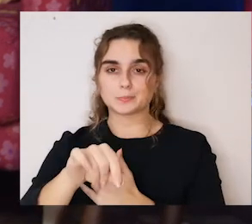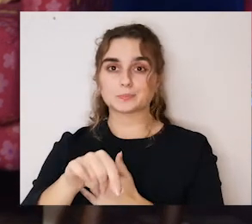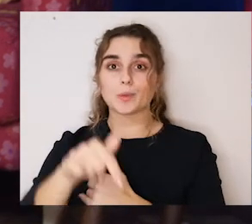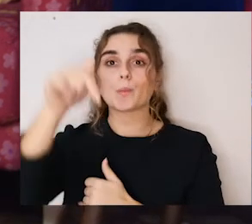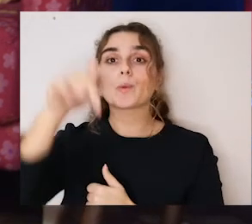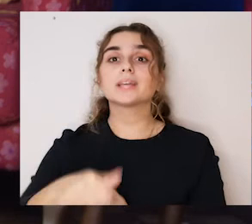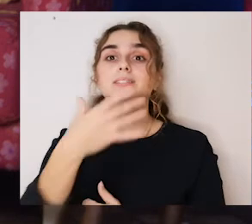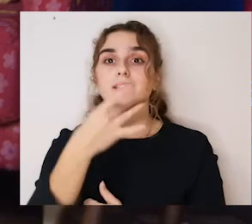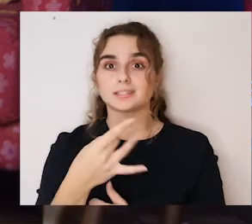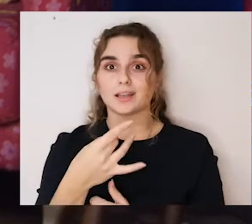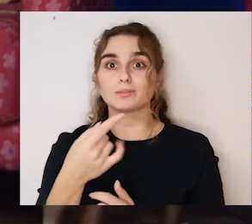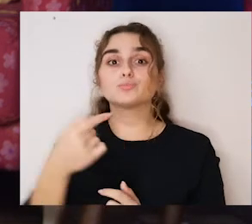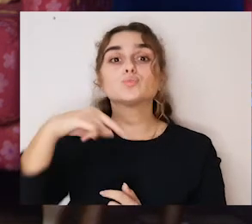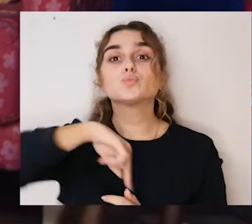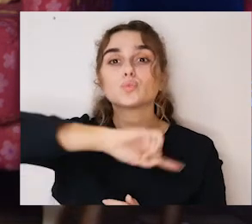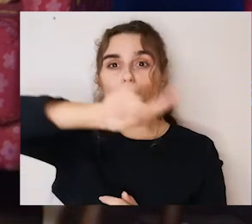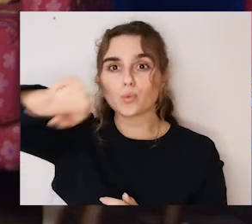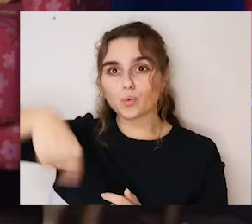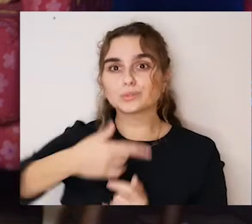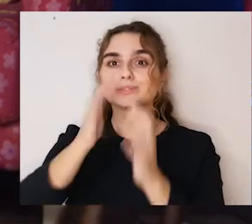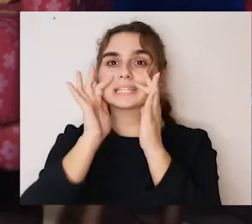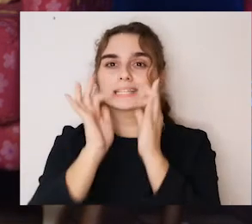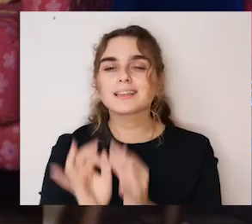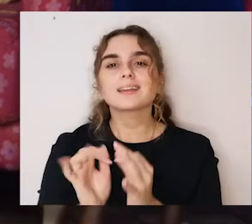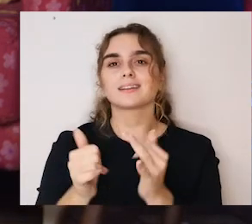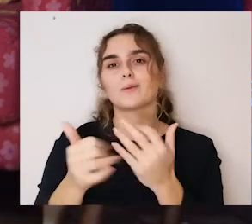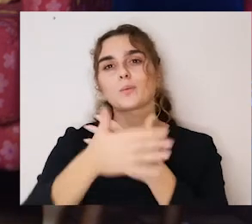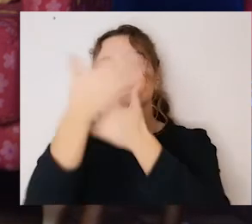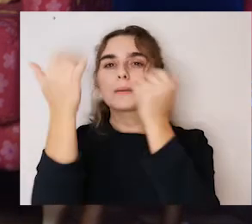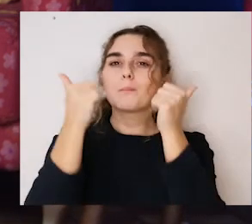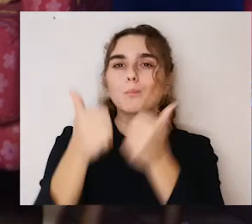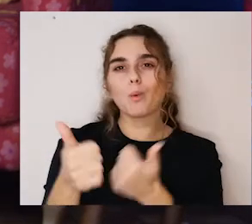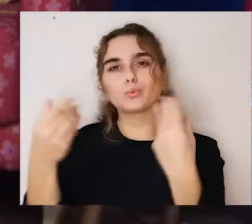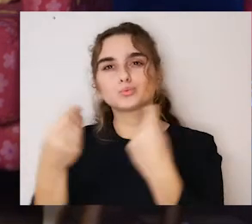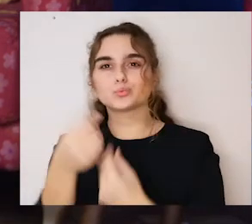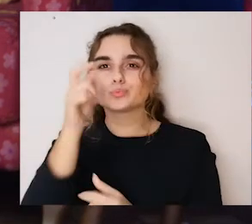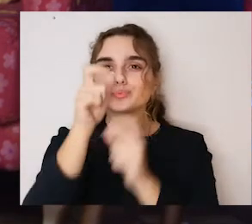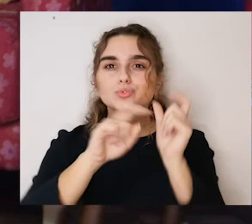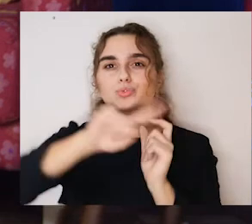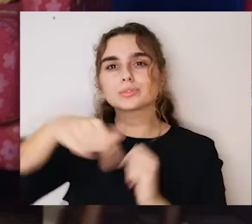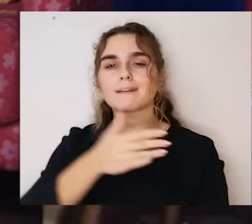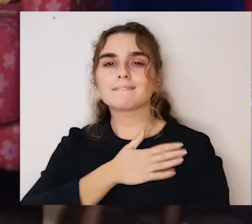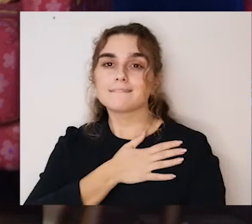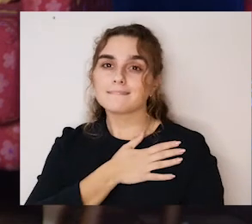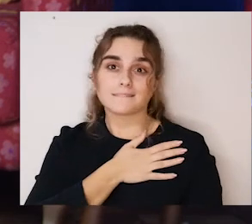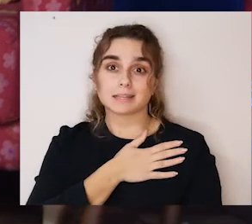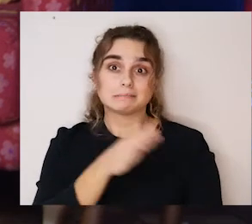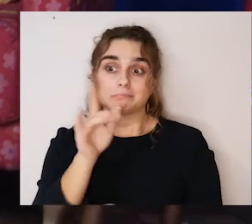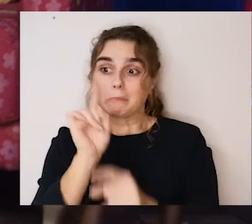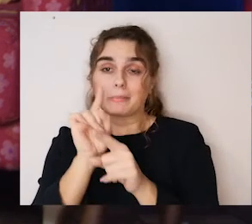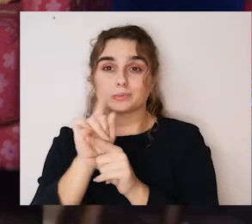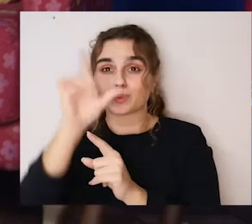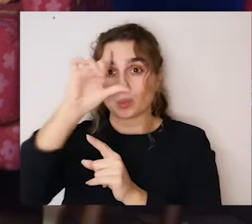felizes. Por isso, neste Natal, vamos todas e todos fazer por conseguirmos ter um bom dia com as pessoas que mais